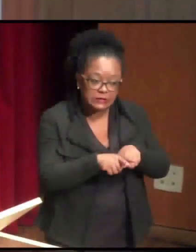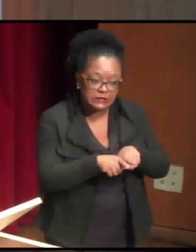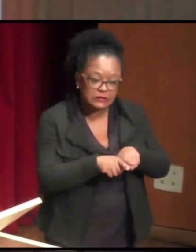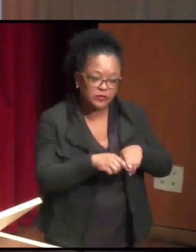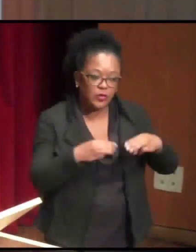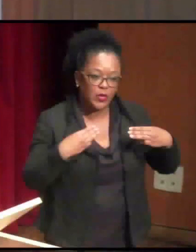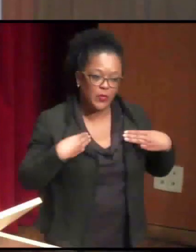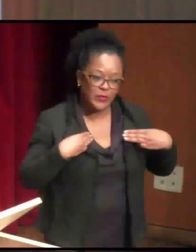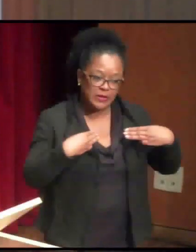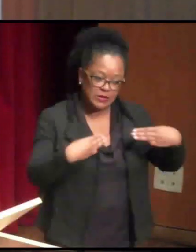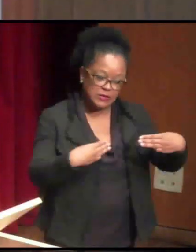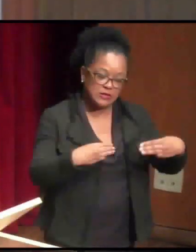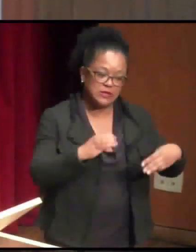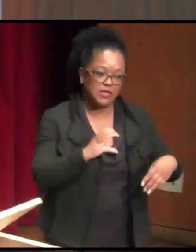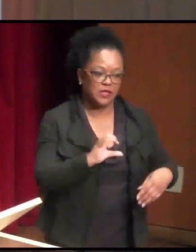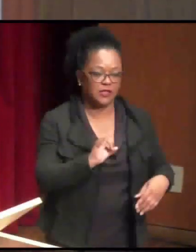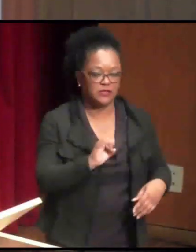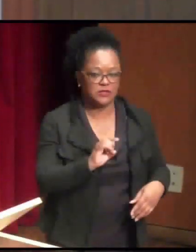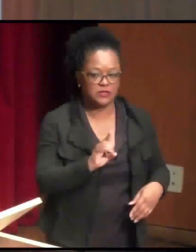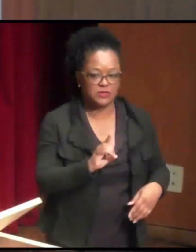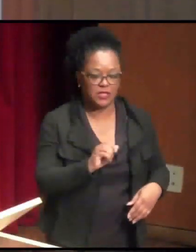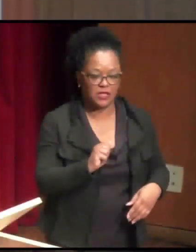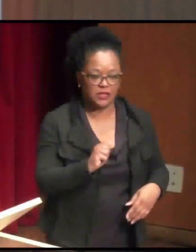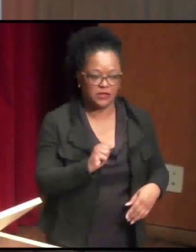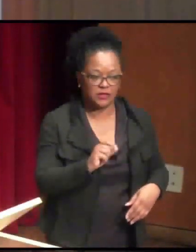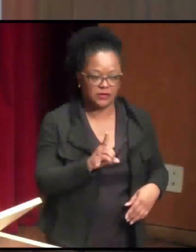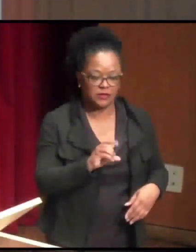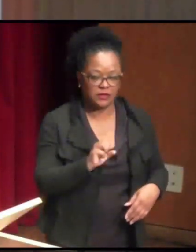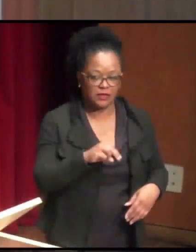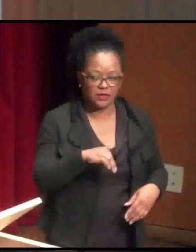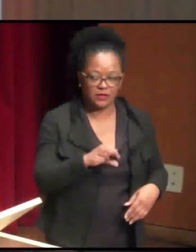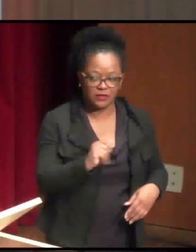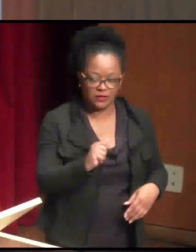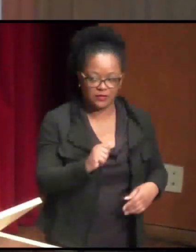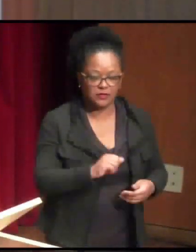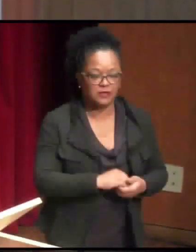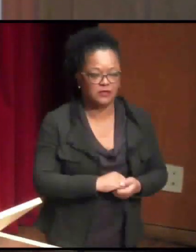Cidadania. Foi da Cidadania, né, Ferrari?